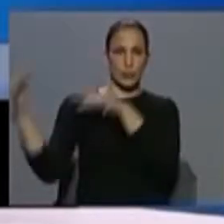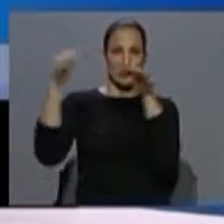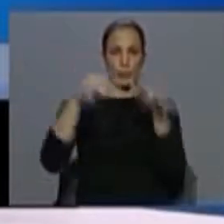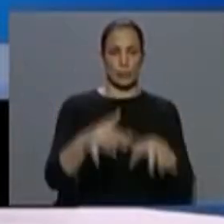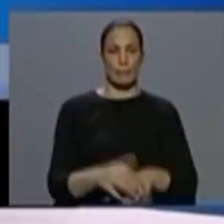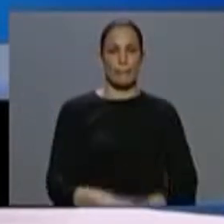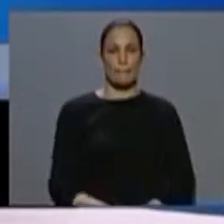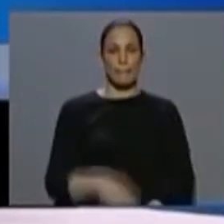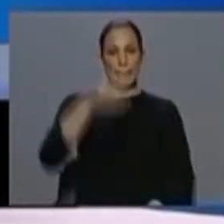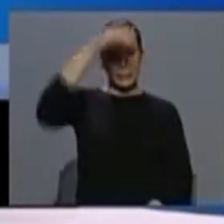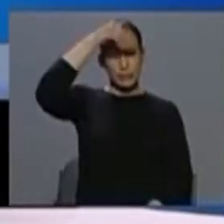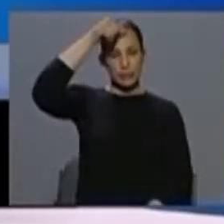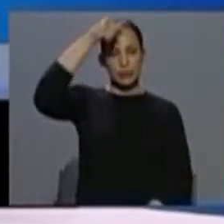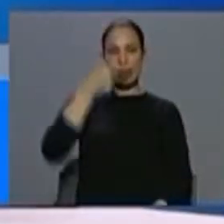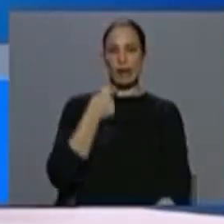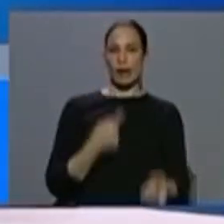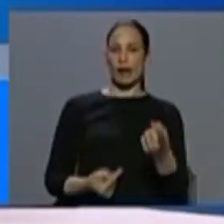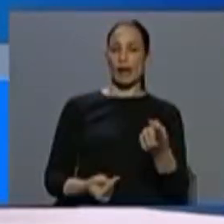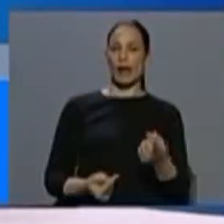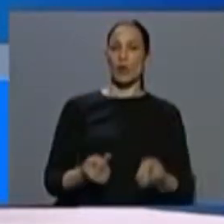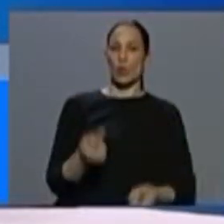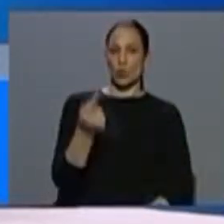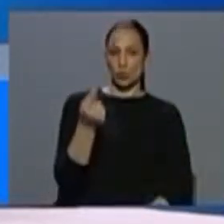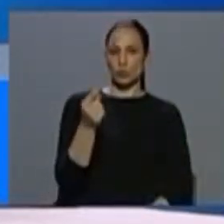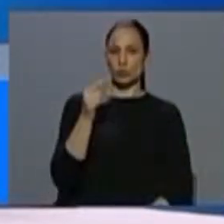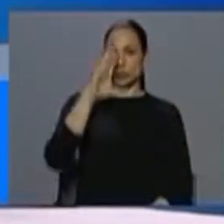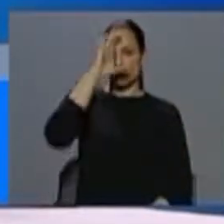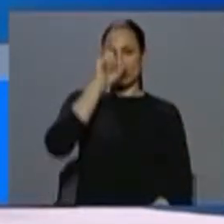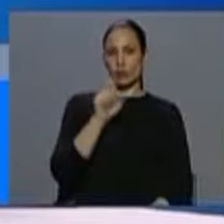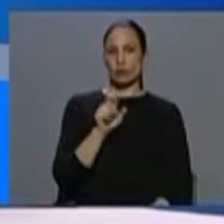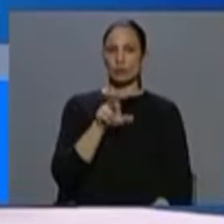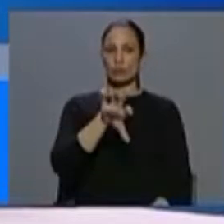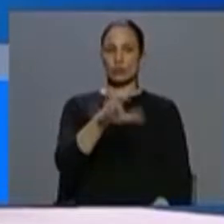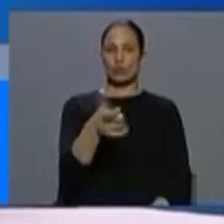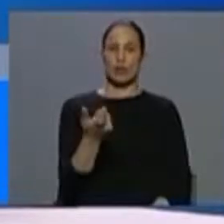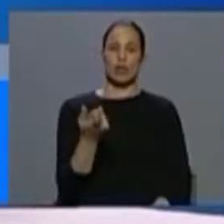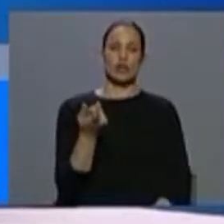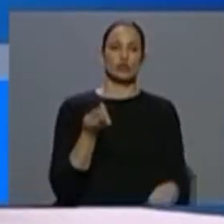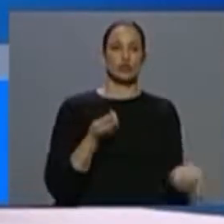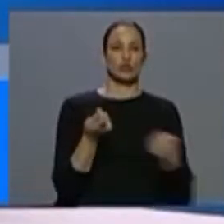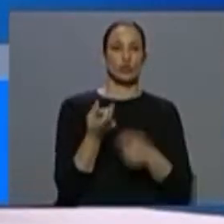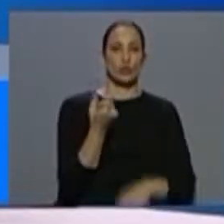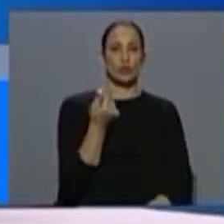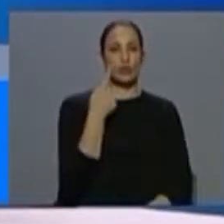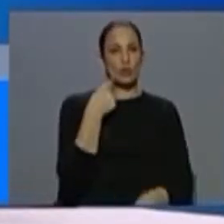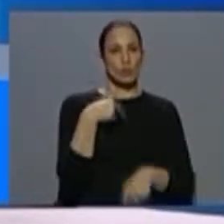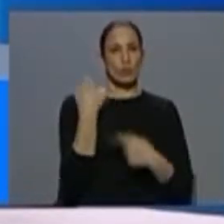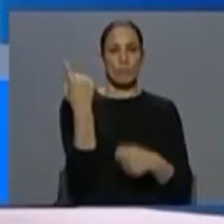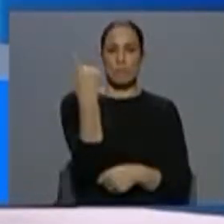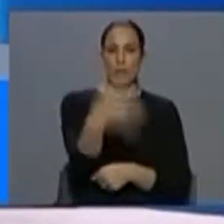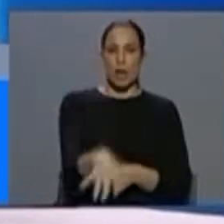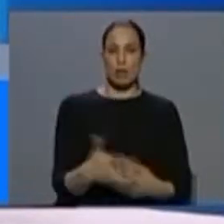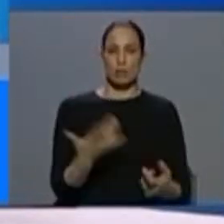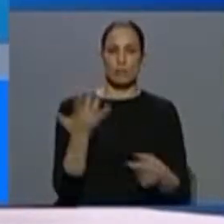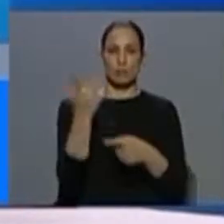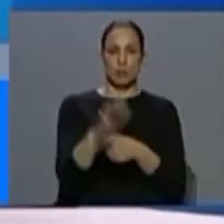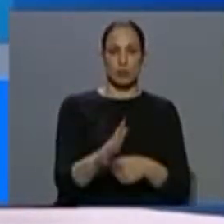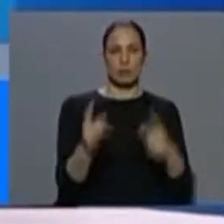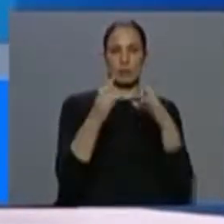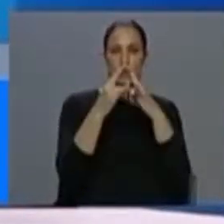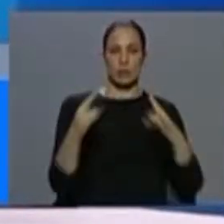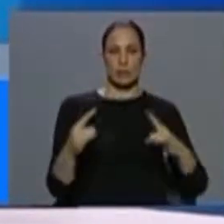Alexandre Gaudêncio acusa o Governo Regional de fazer uma má gestão dos dinheiros públicos e dá como exemplo o Parque de Campismo das Sete